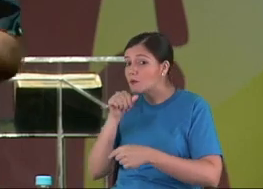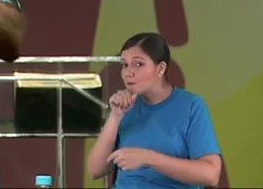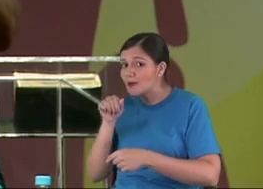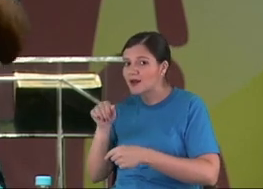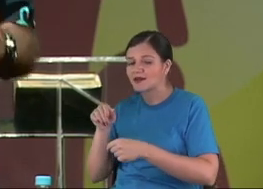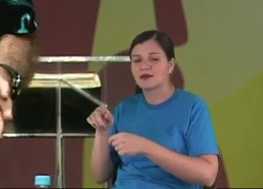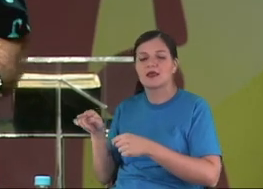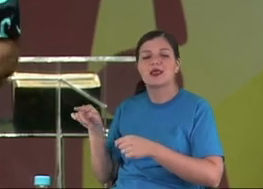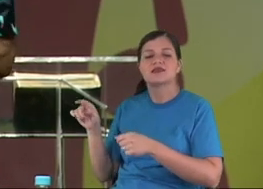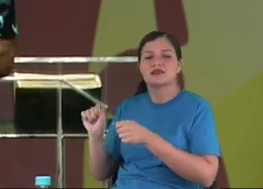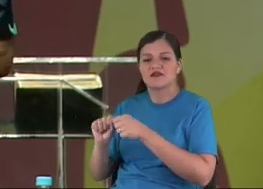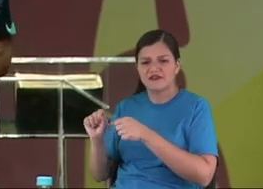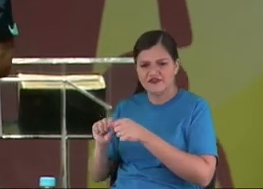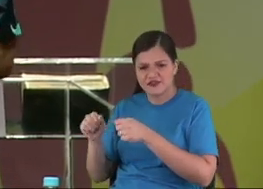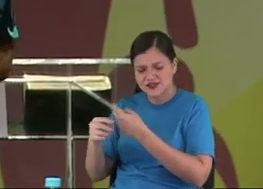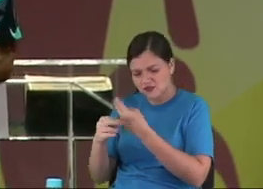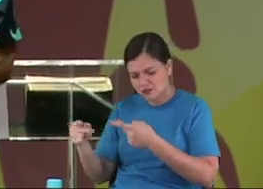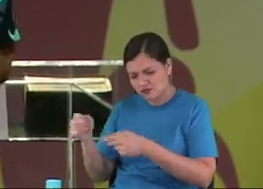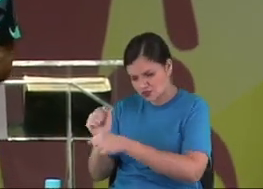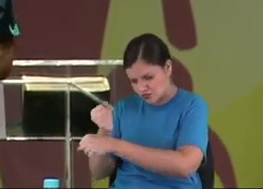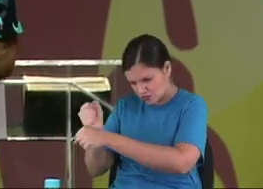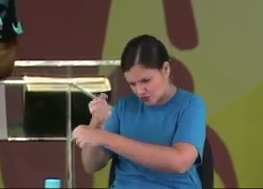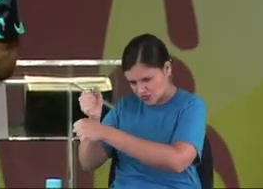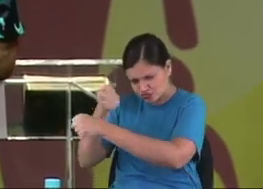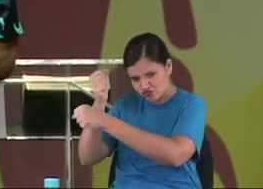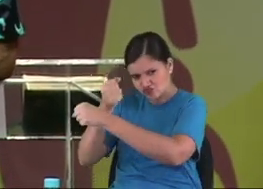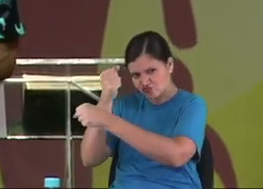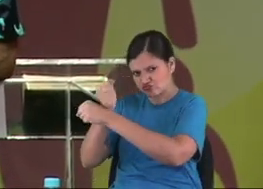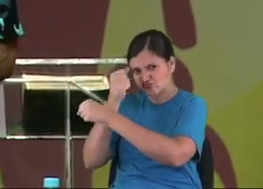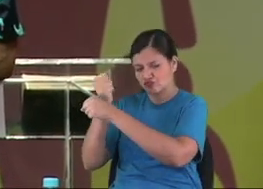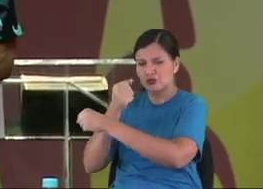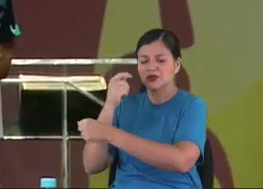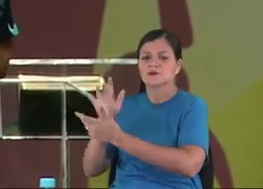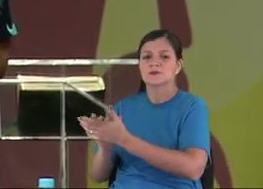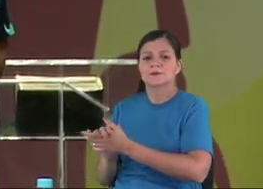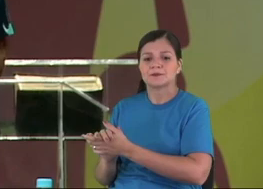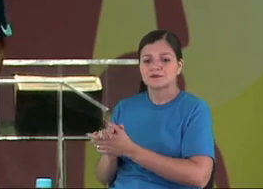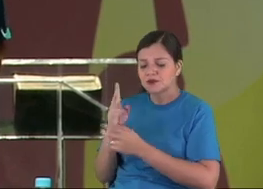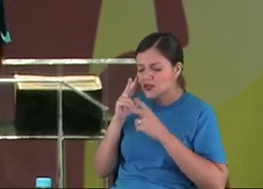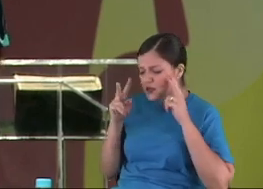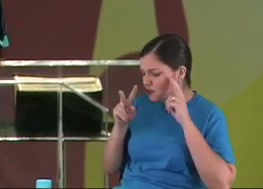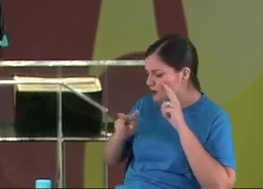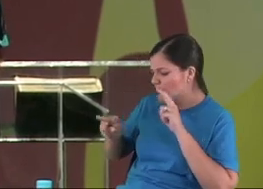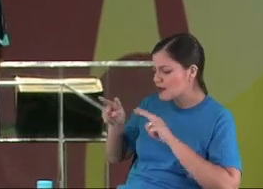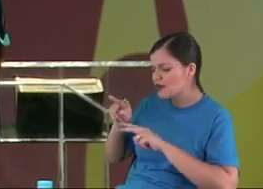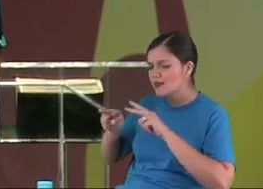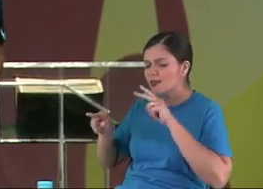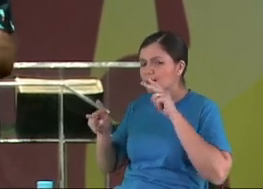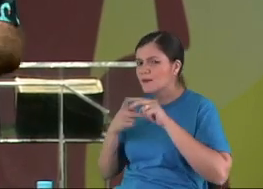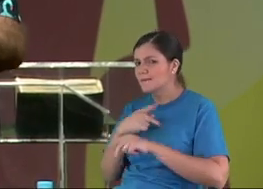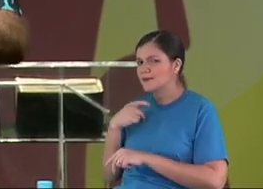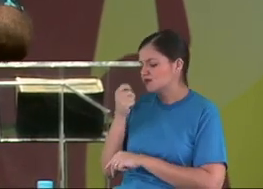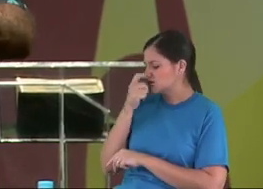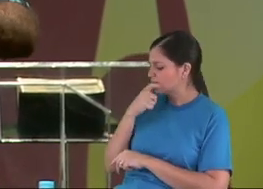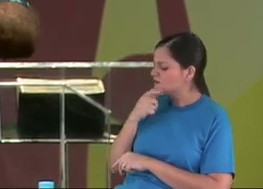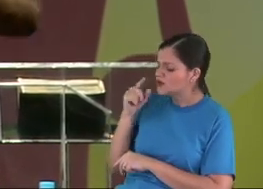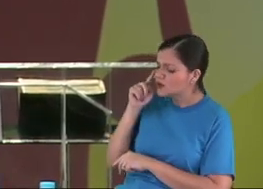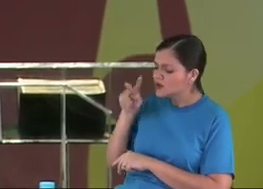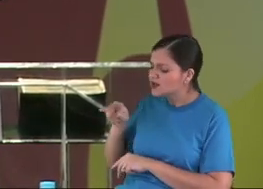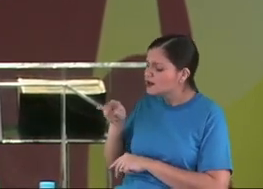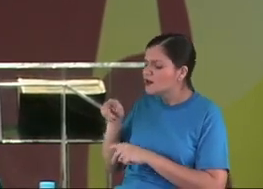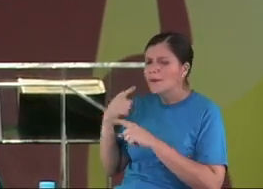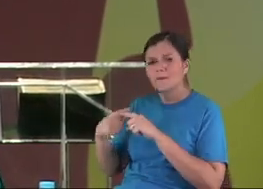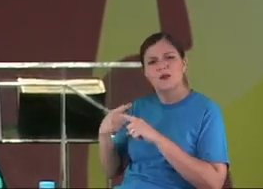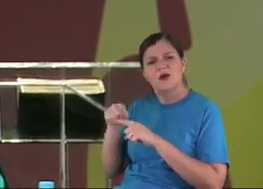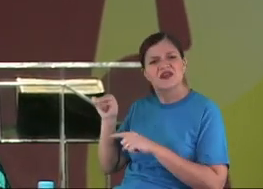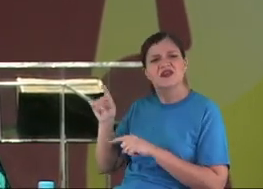lá umas construções de carpintaria e eu olhei assim, eu queria saber por que ele não usava